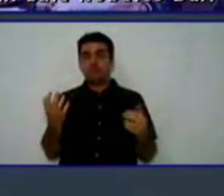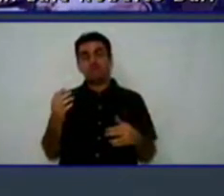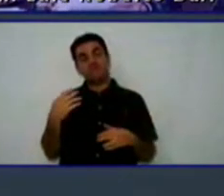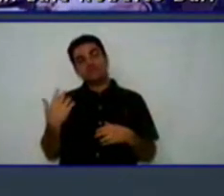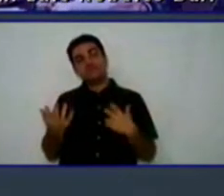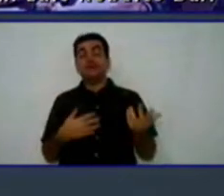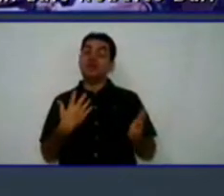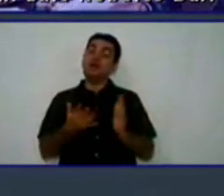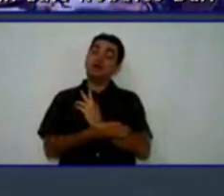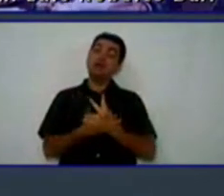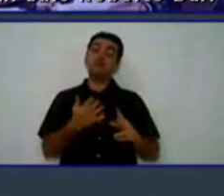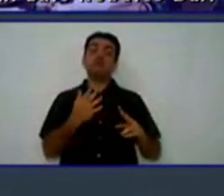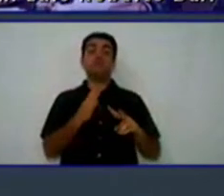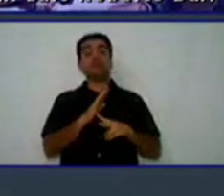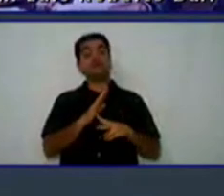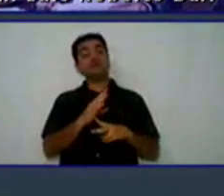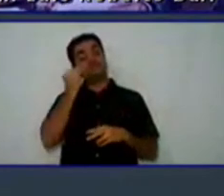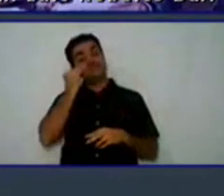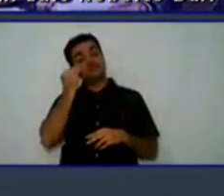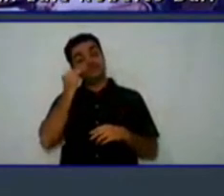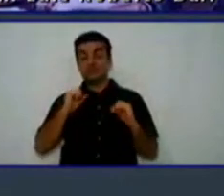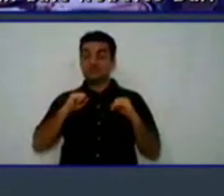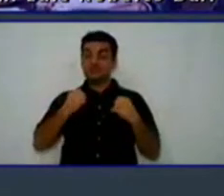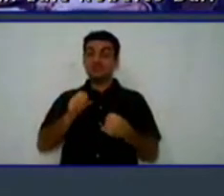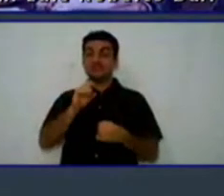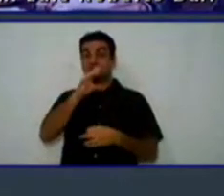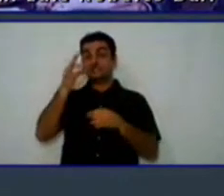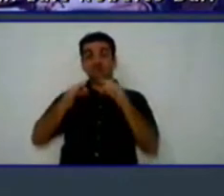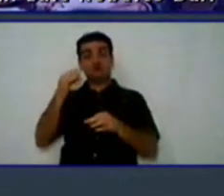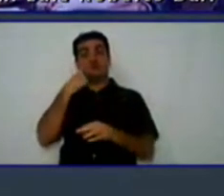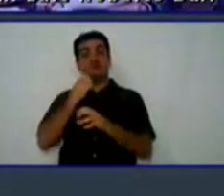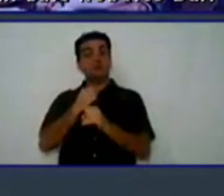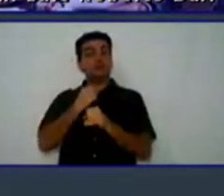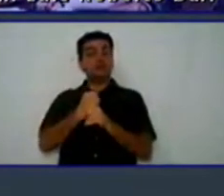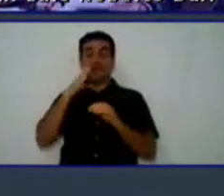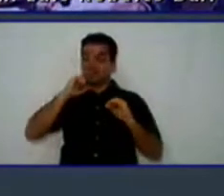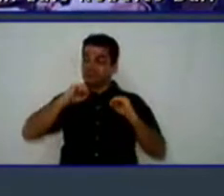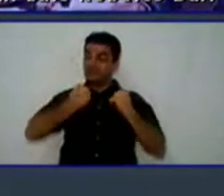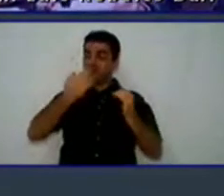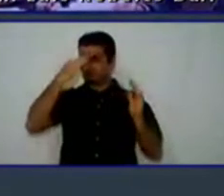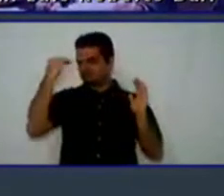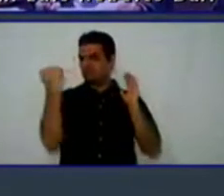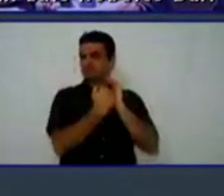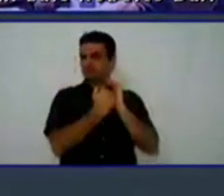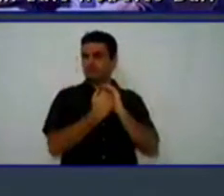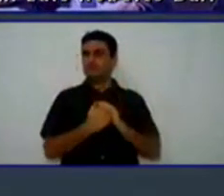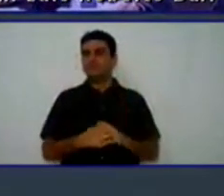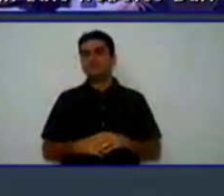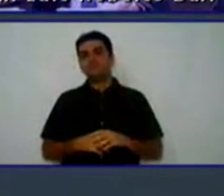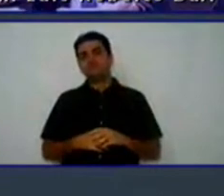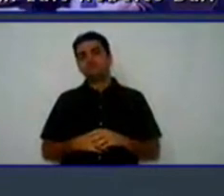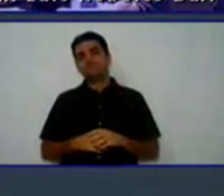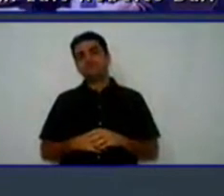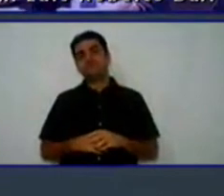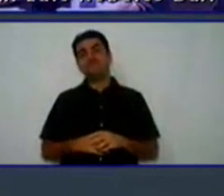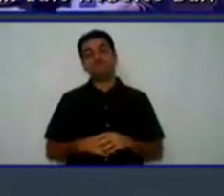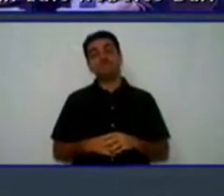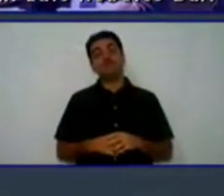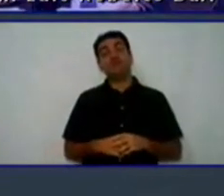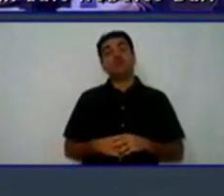infelizmente, os partidos políticos têm aprendido na prática a cada julgamento de uma prestação de contas, que há uma reprovação e aí há